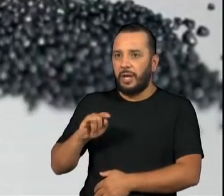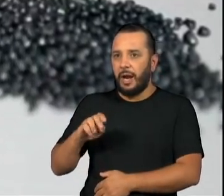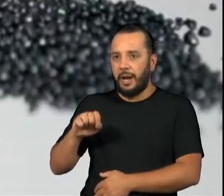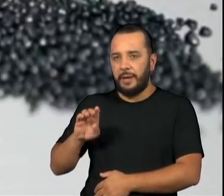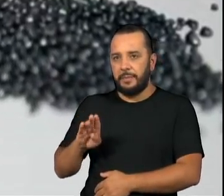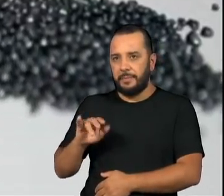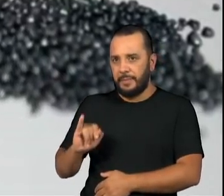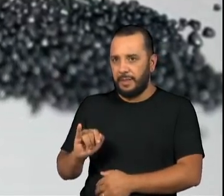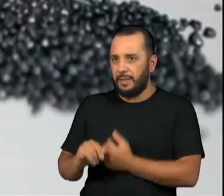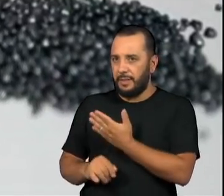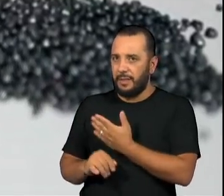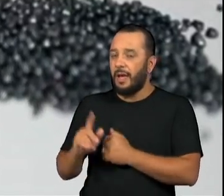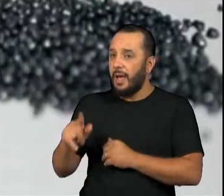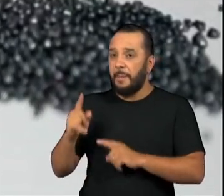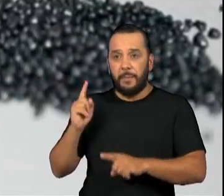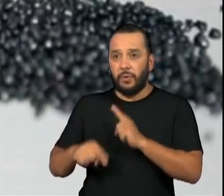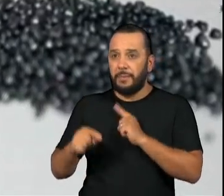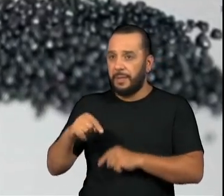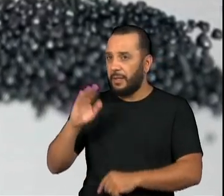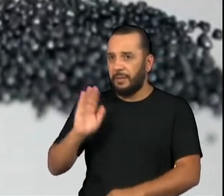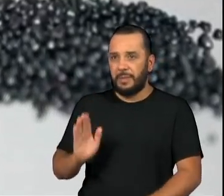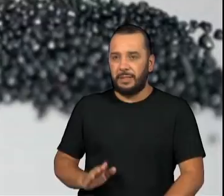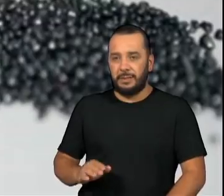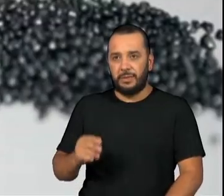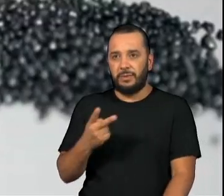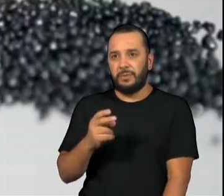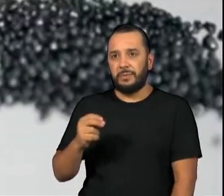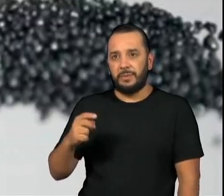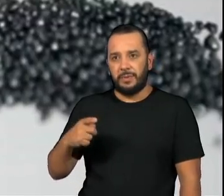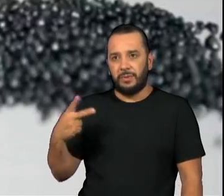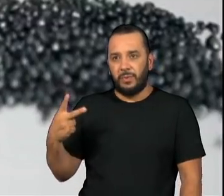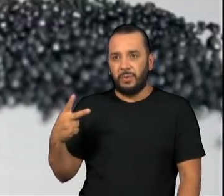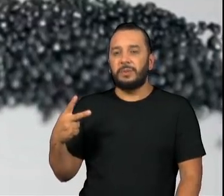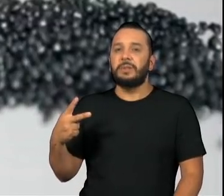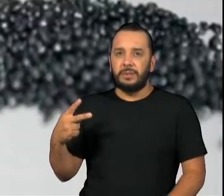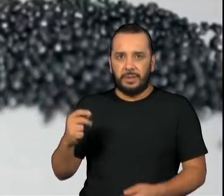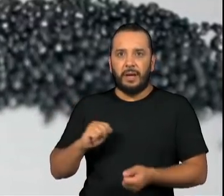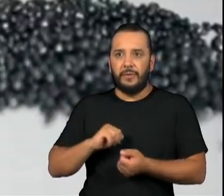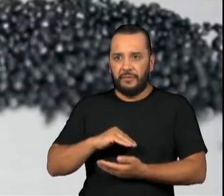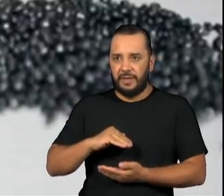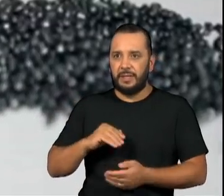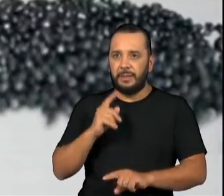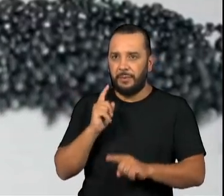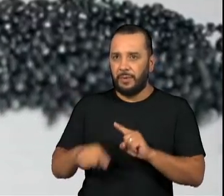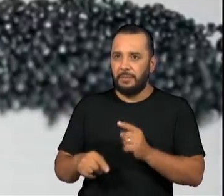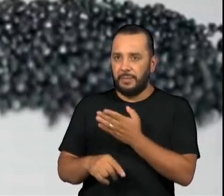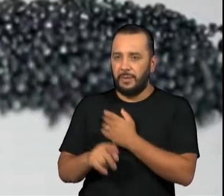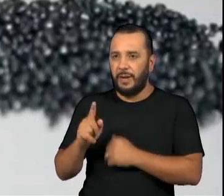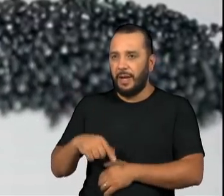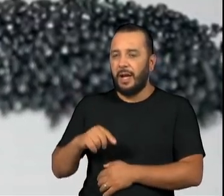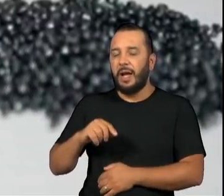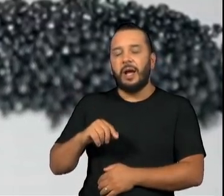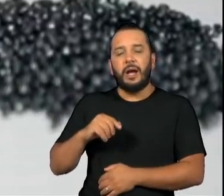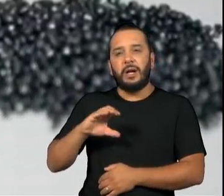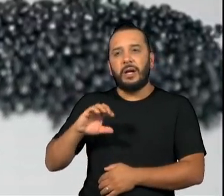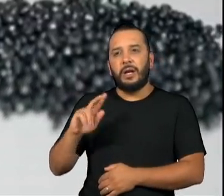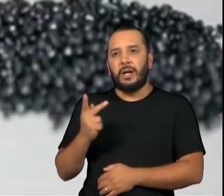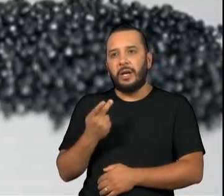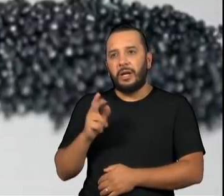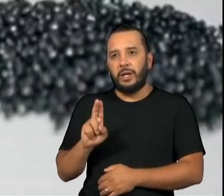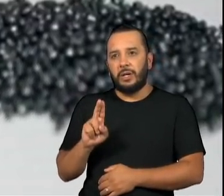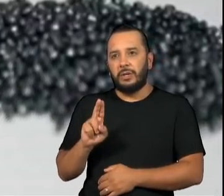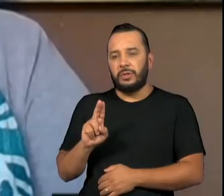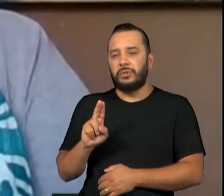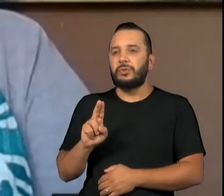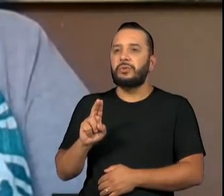um carbamato proibido no Brasil desde 2012, proibido pela Anvisa, e é o famoso chumbinho. A gente sabe que